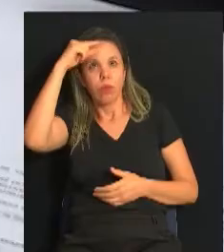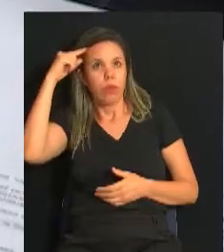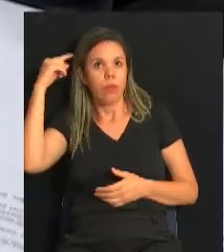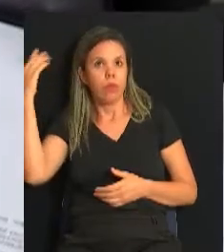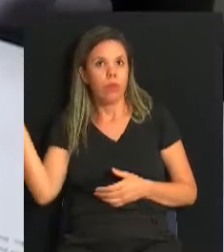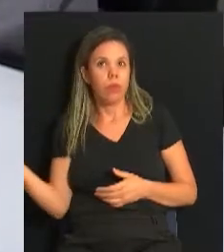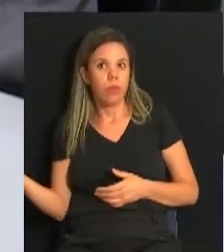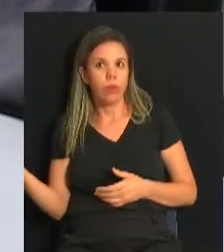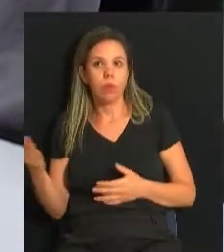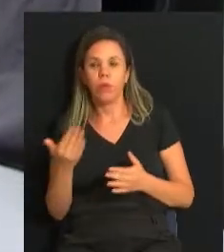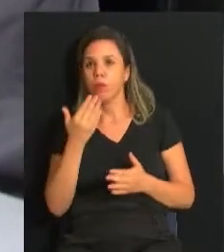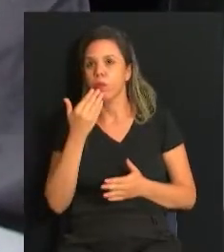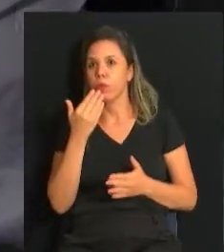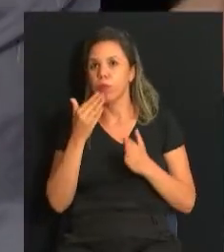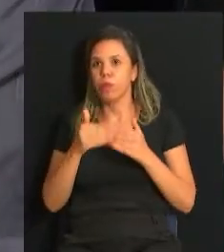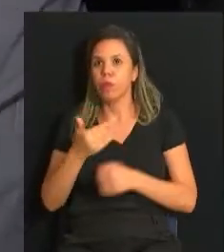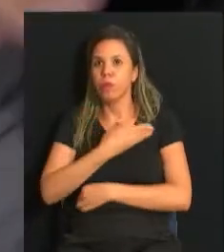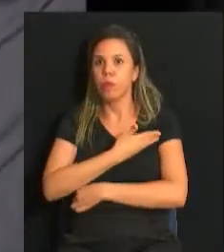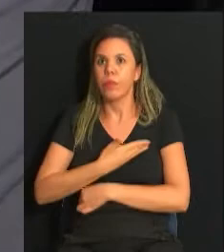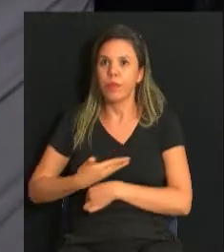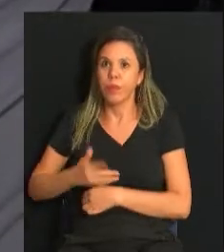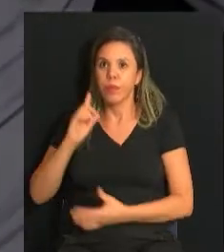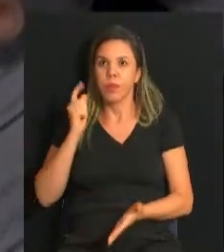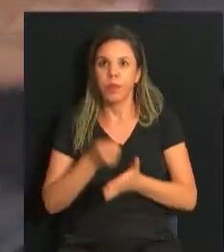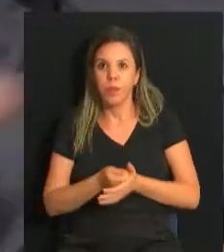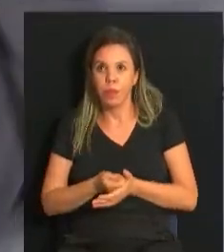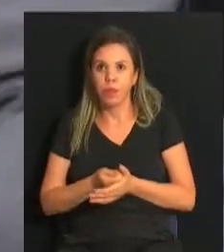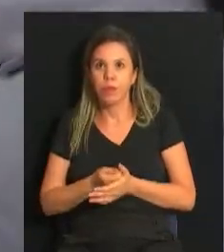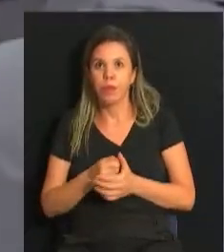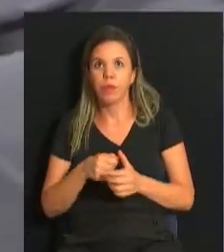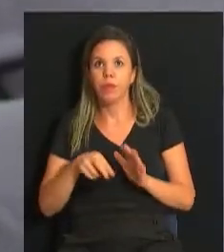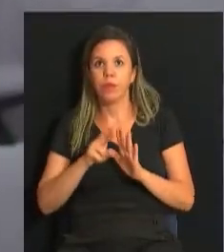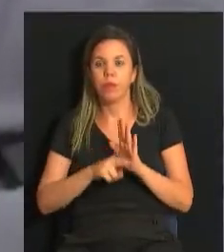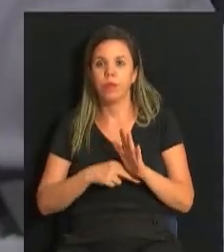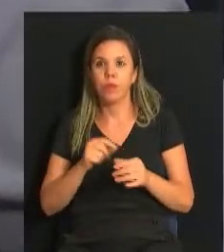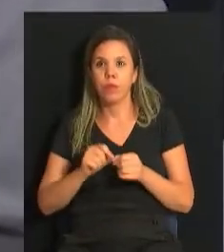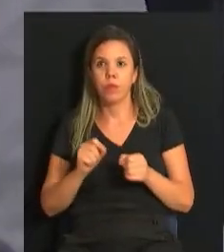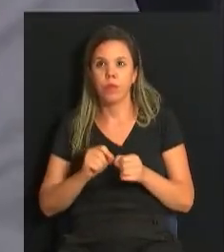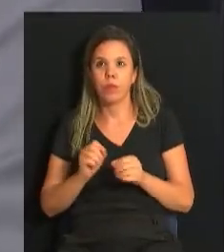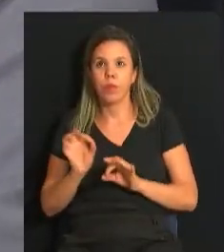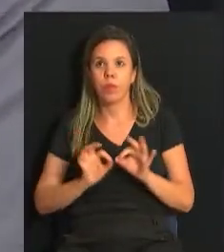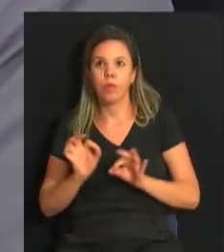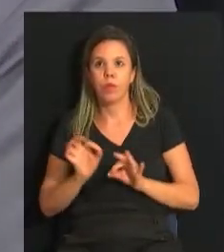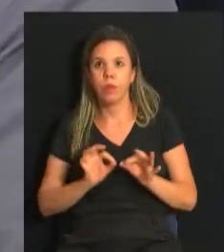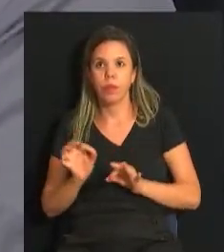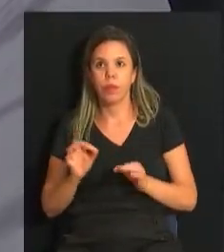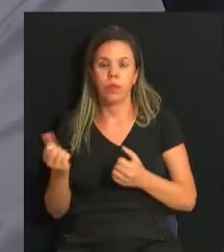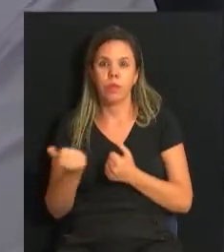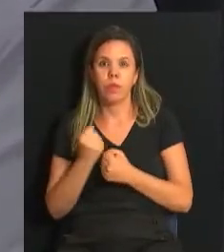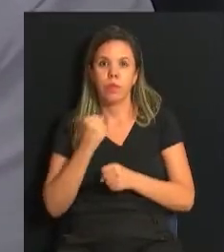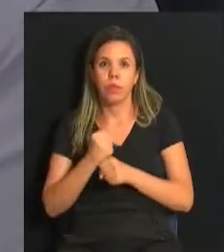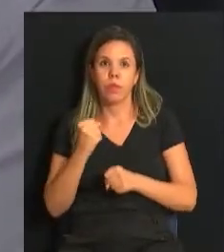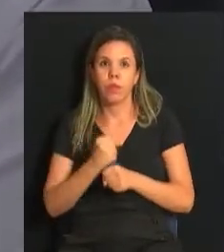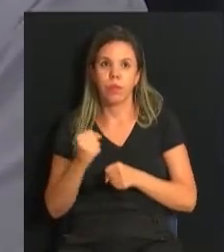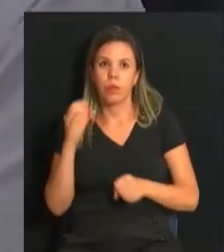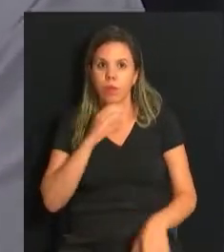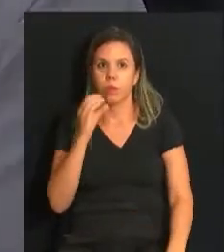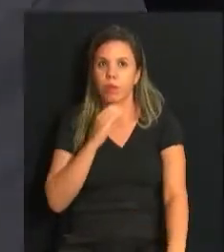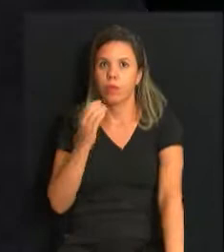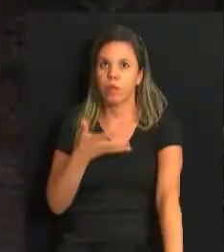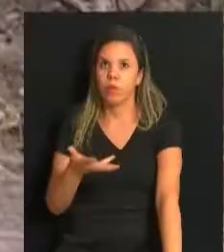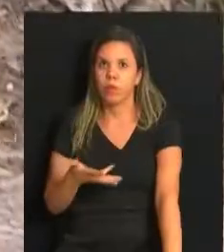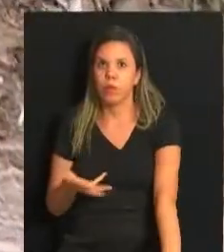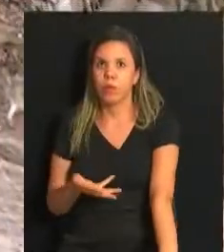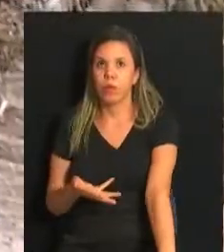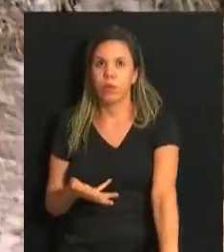atualizando pede que o poder público determine as medidas necessárias para realizar a reconstrução em caráter de urgência